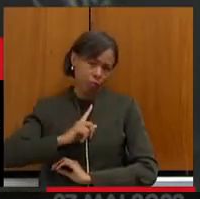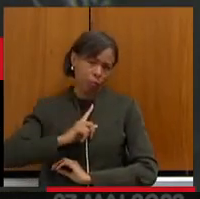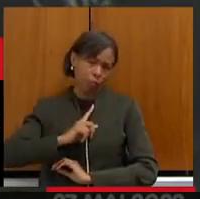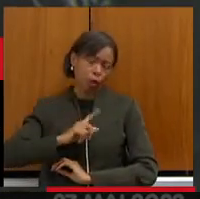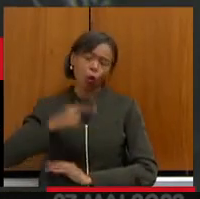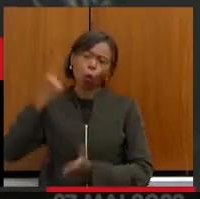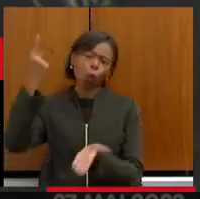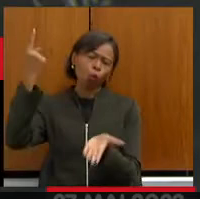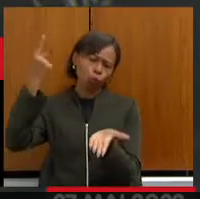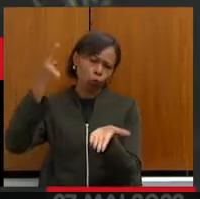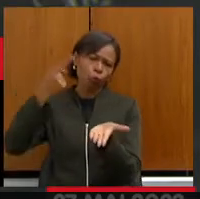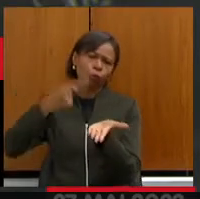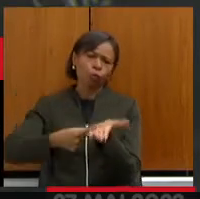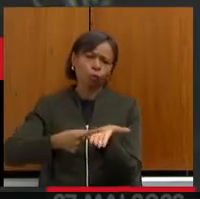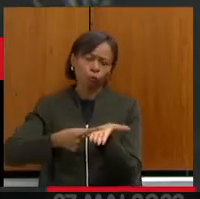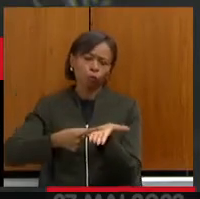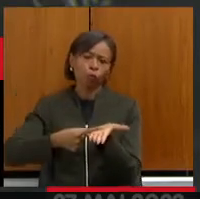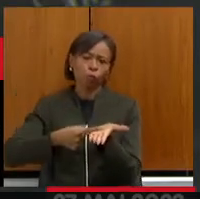compromisso